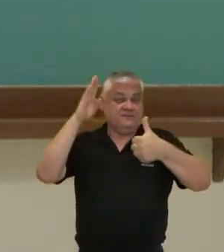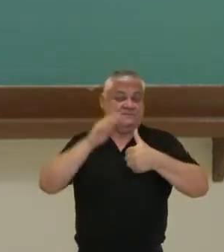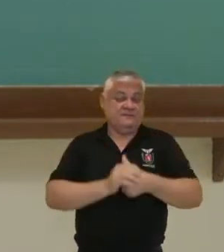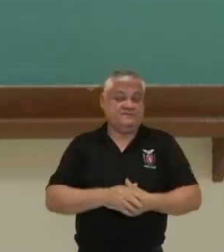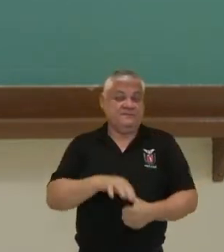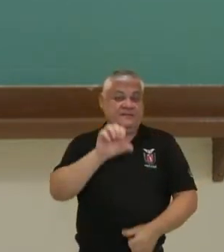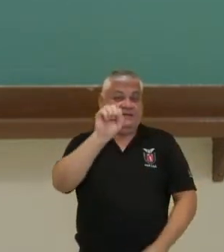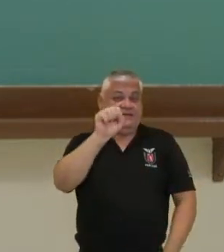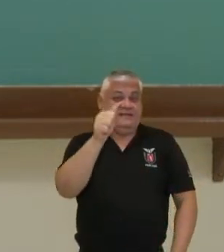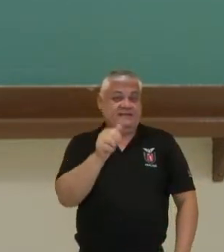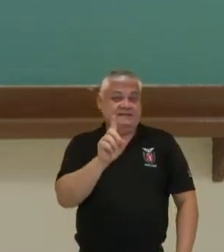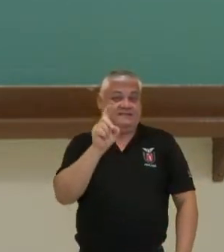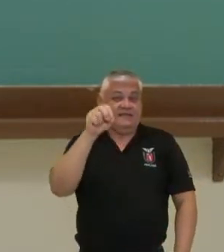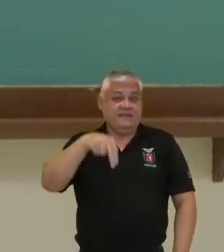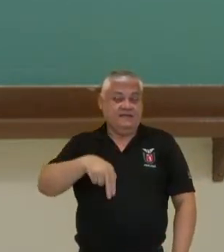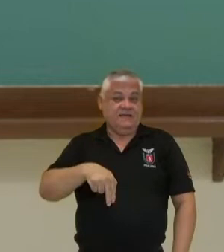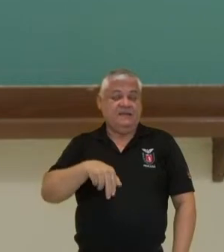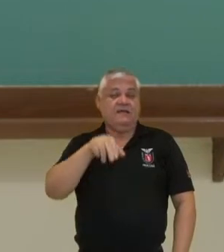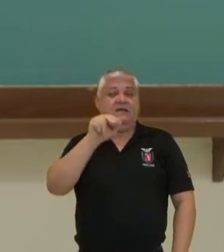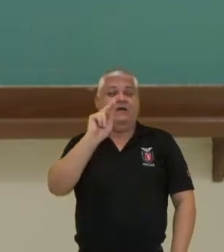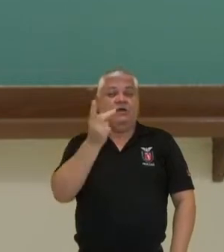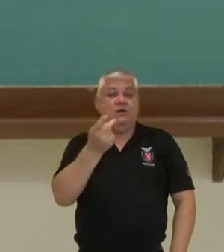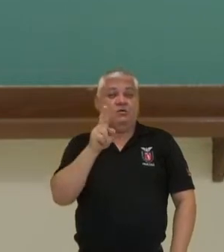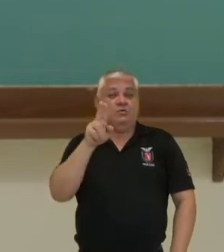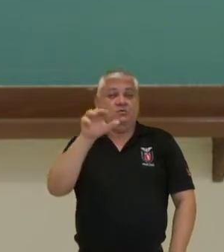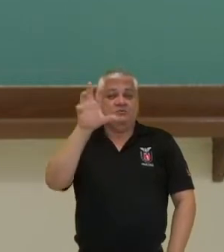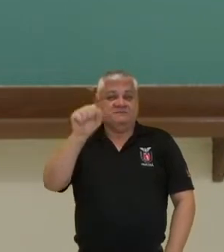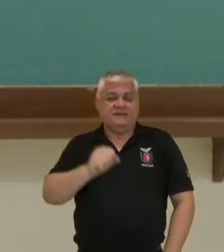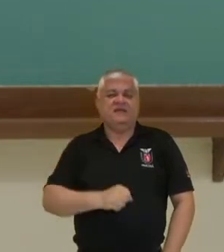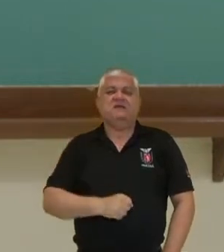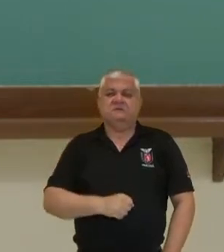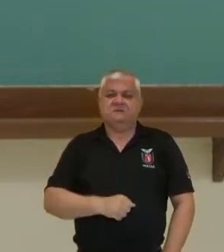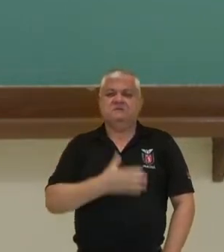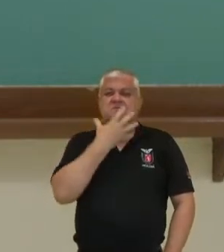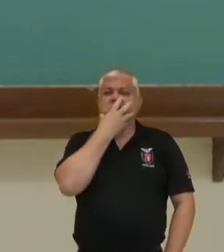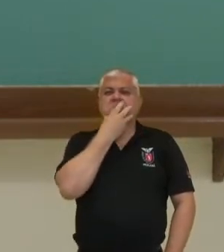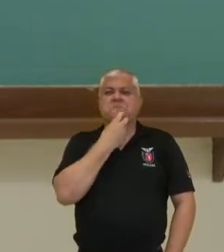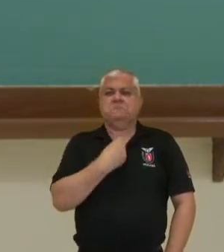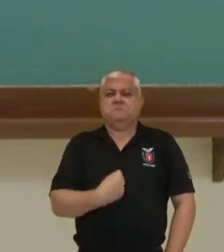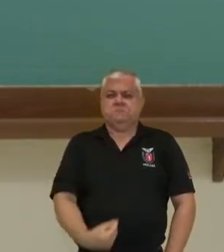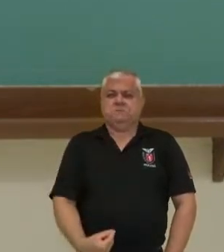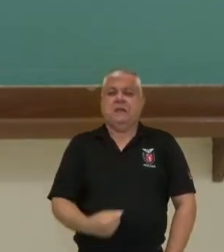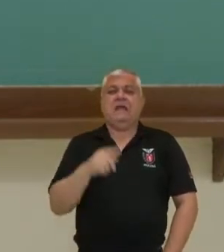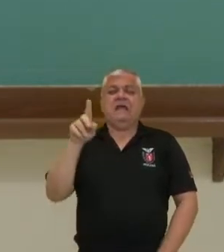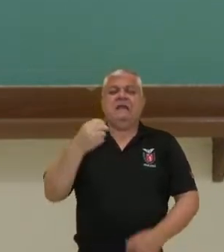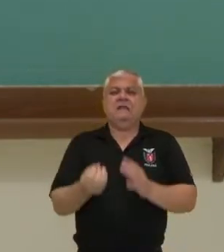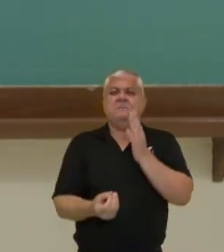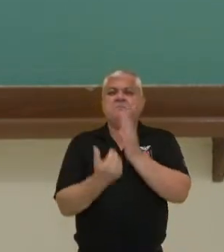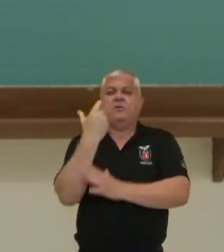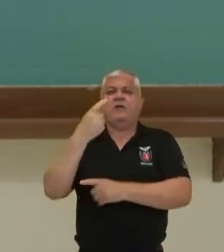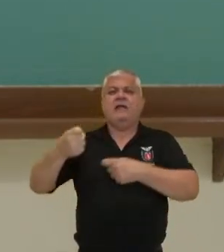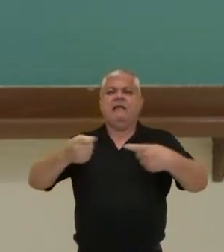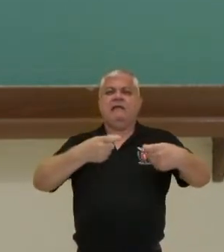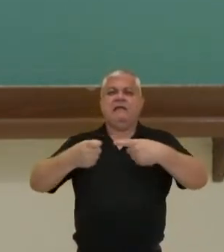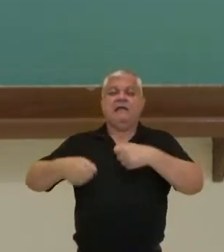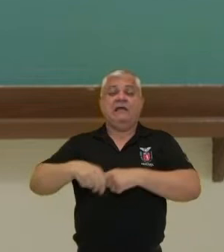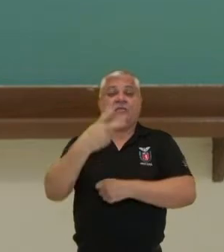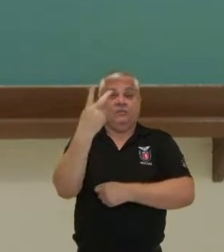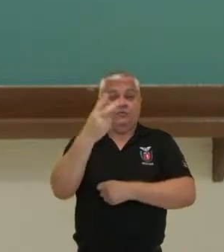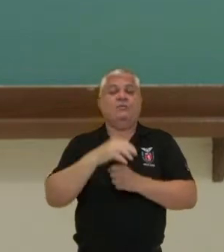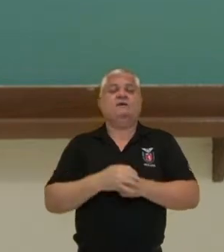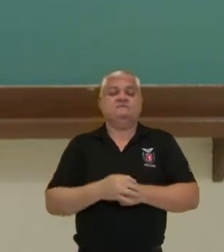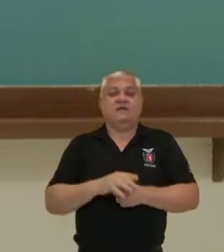Saddam Hussein que acabou gerando inclusive duas guerras por conta do petróleo a Primeira Guerra do Golfo